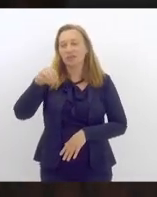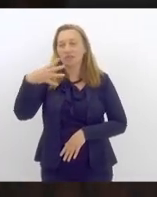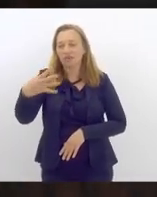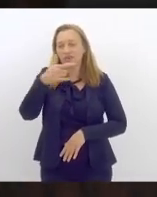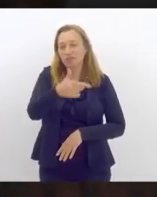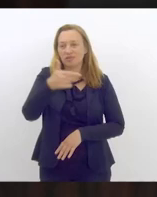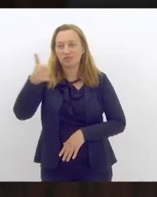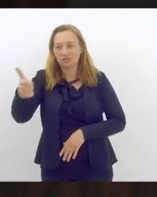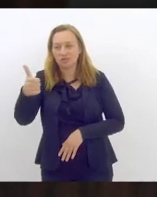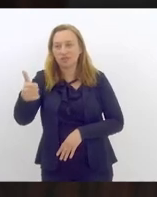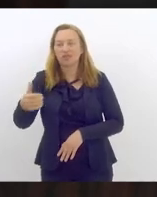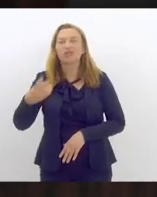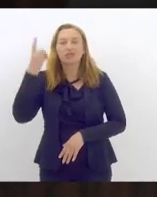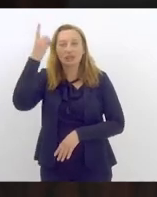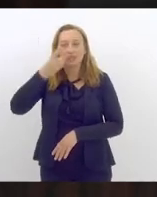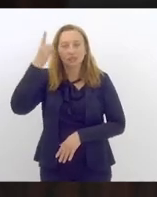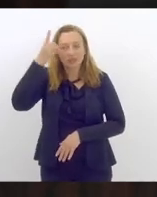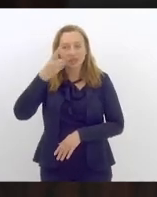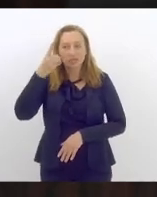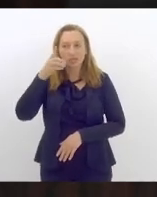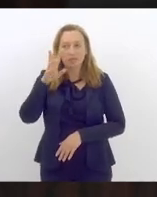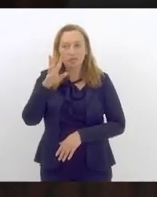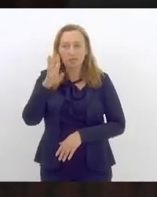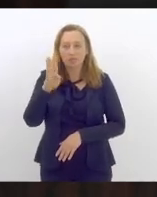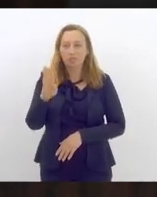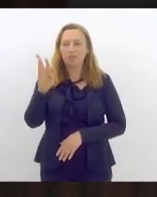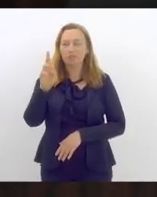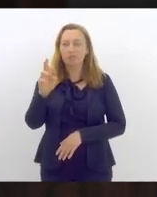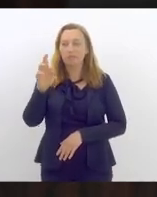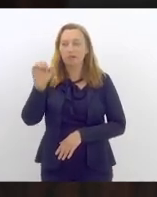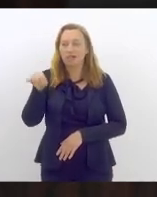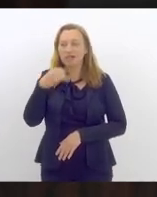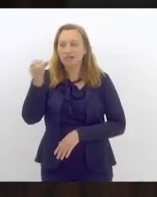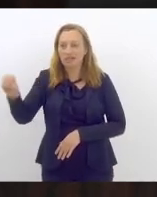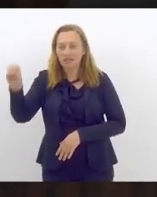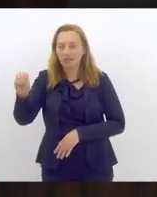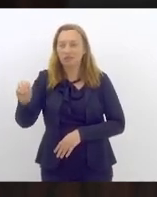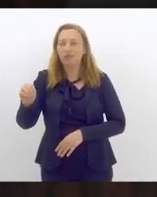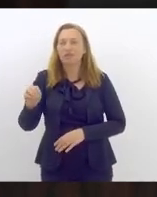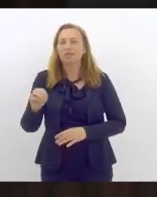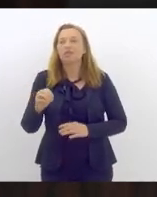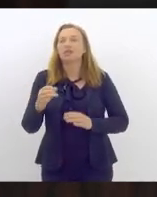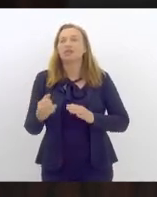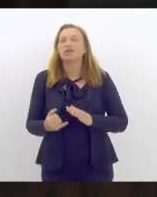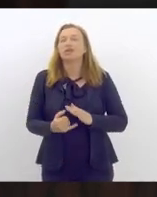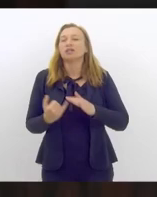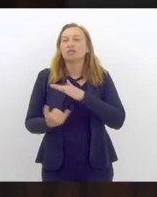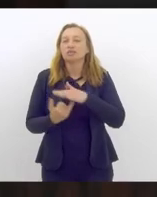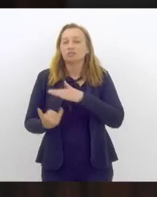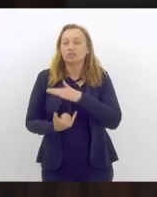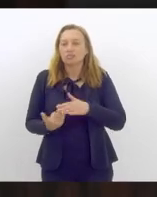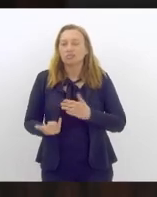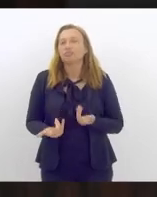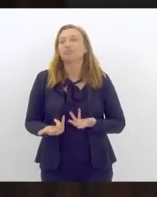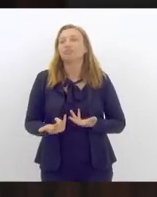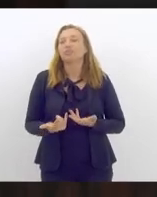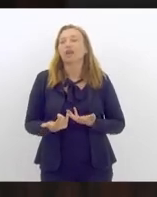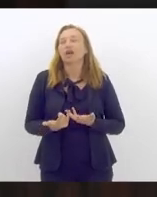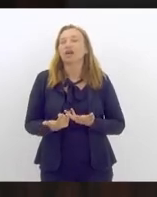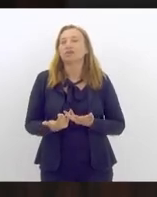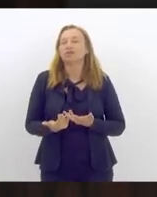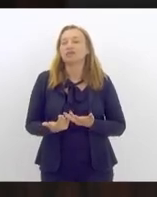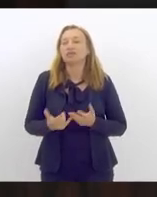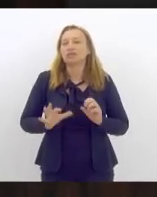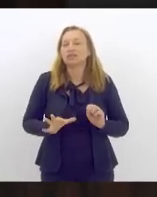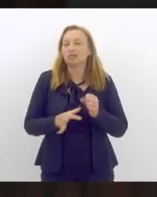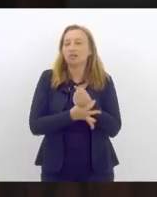de 2021, de autoria do deputado Brazão, que institui o Programa Estadual de Segurança Aquática no Estado do Rio de Janeiro.